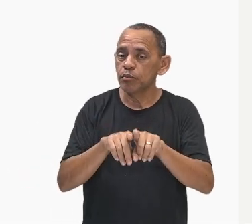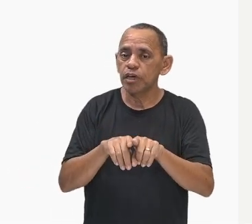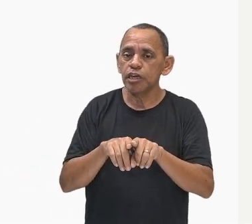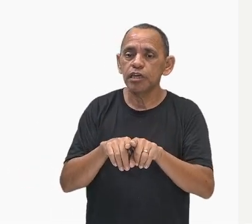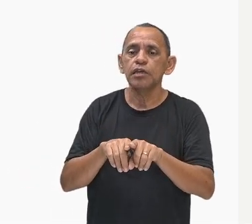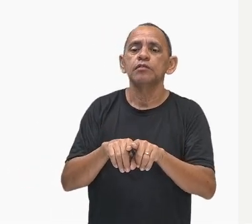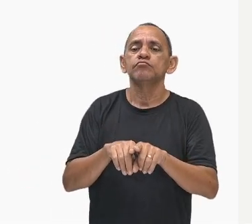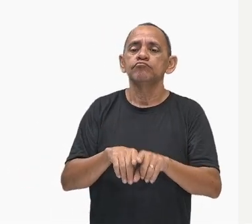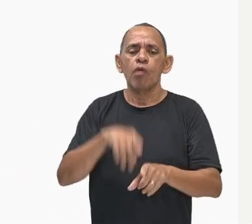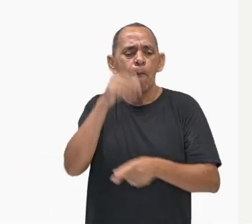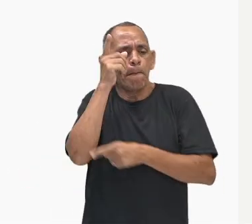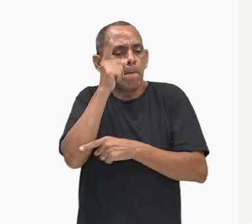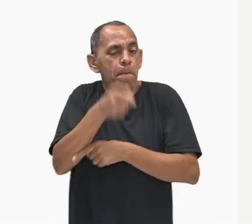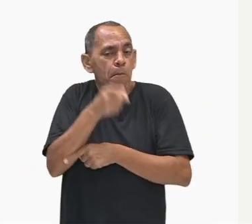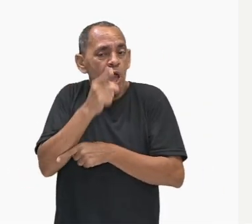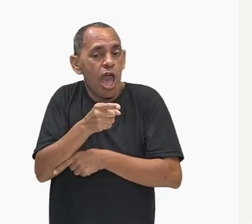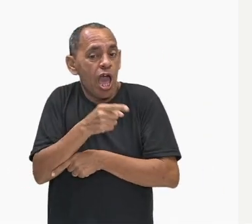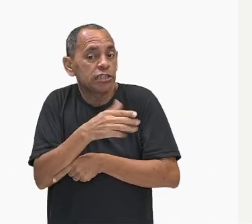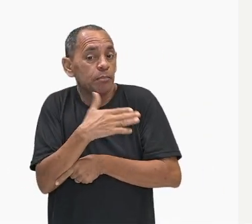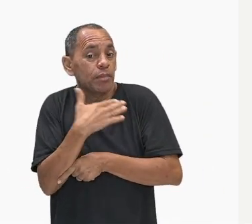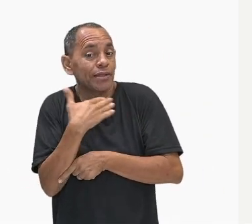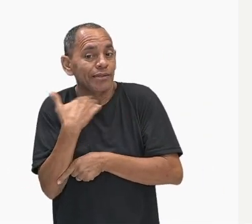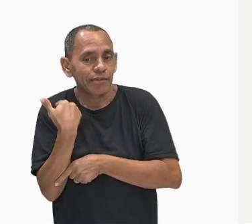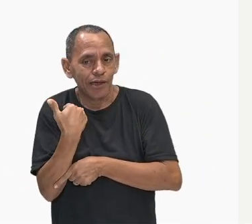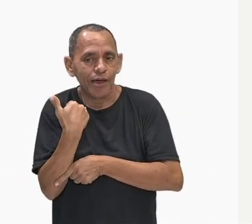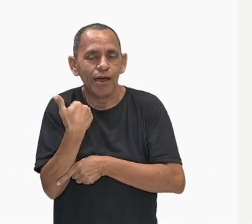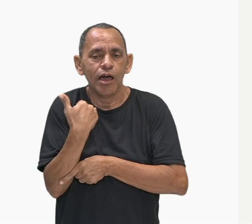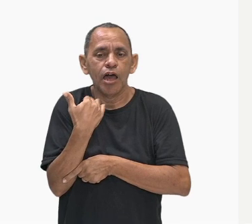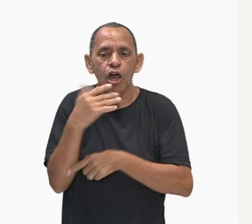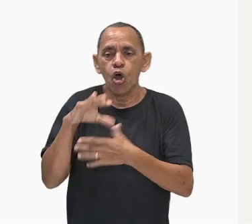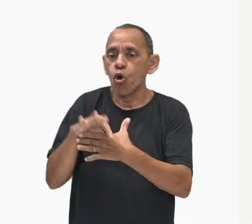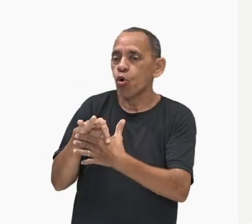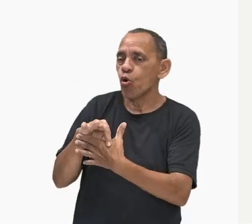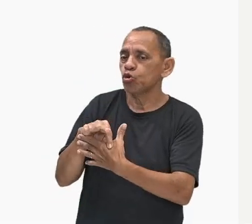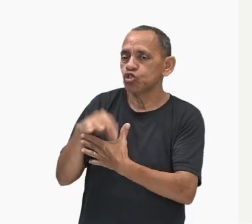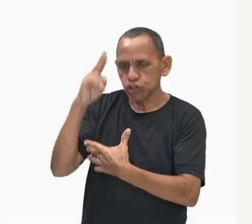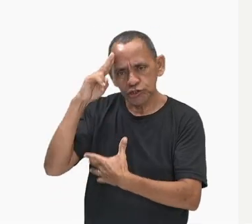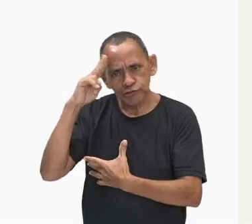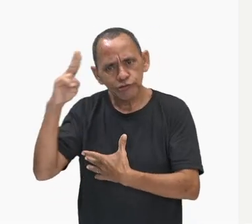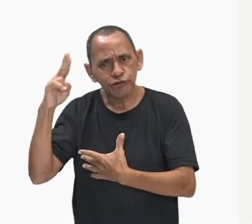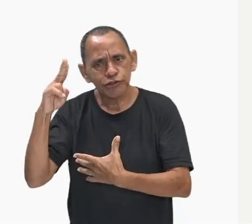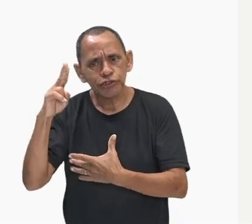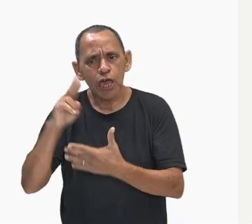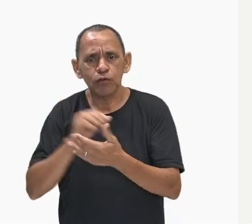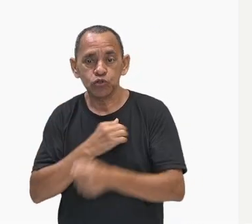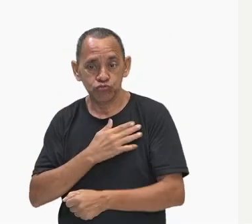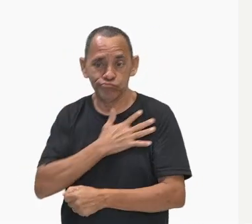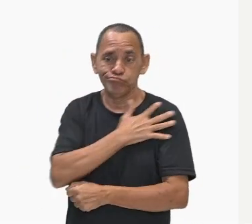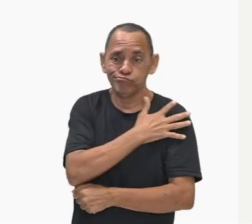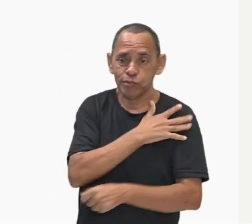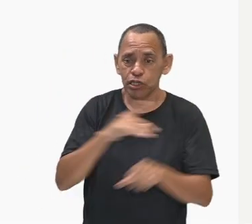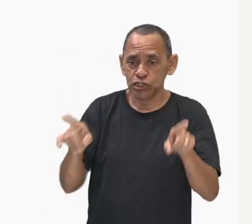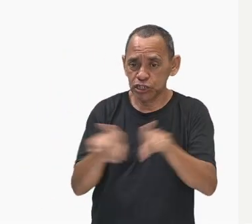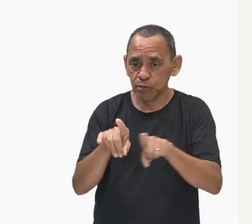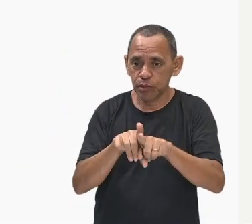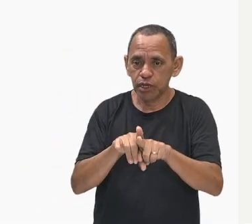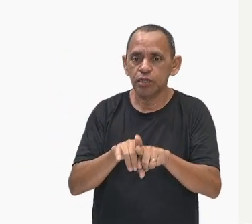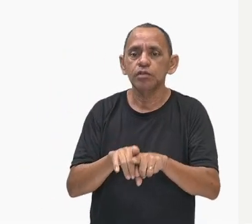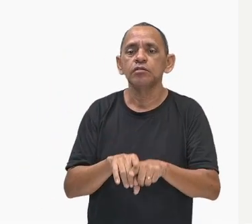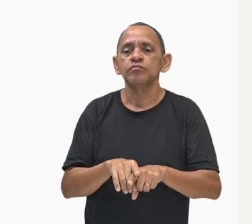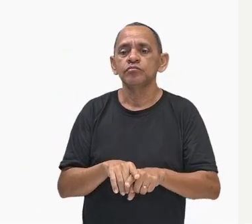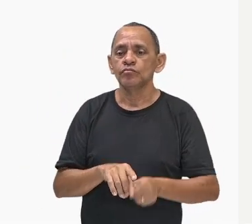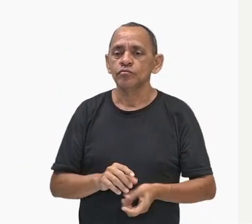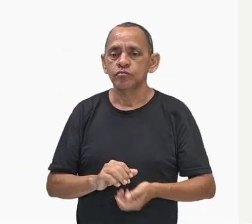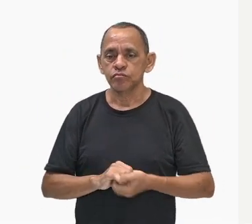exército que ele mesmo mandava formar. Ainda consegue colocar o seu filho, Richard, à frente do governo. Após